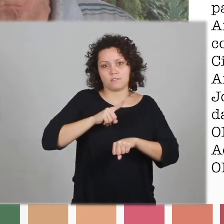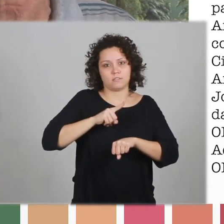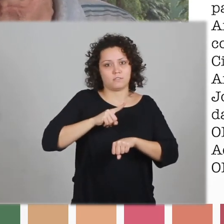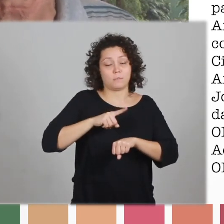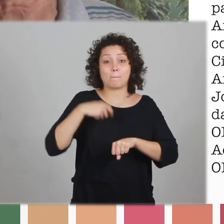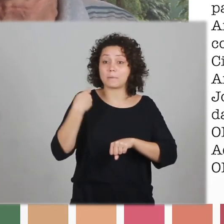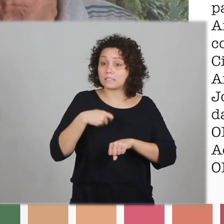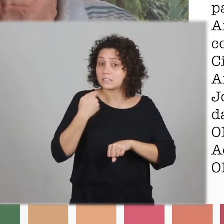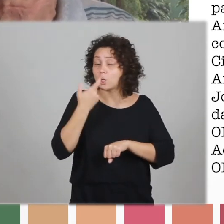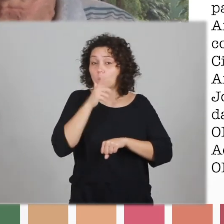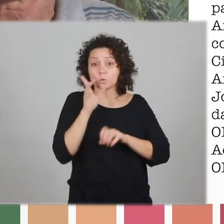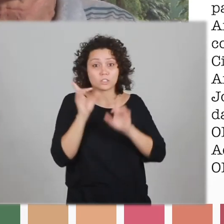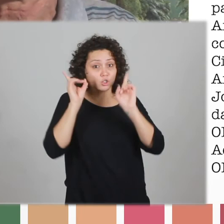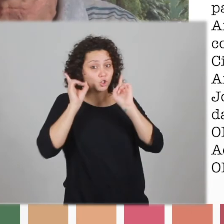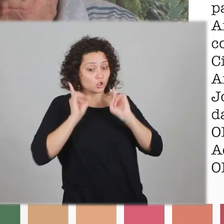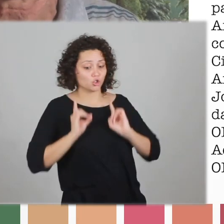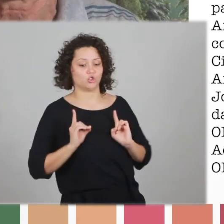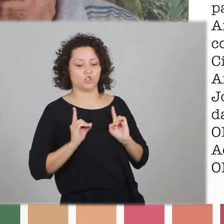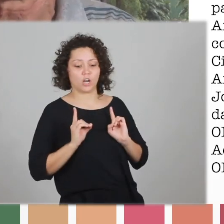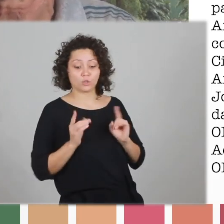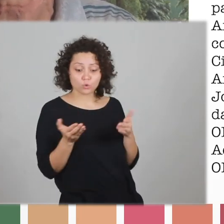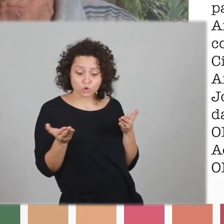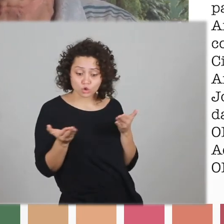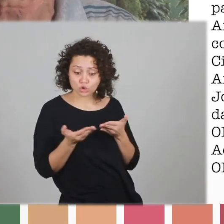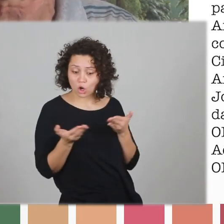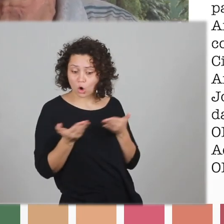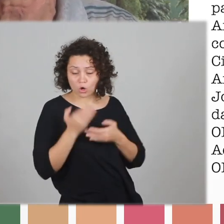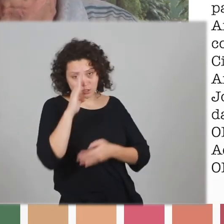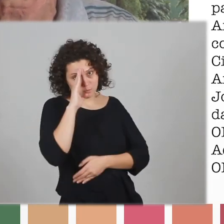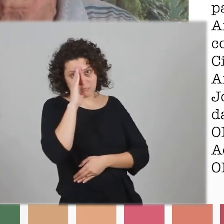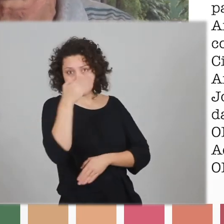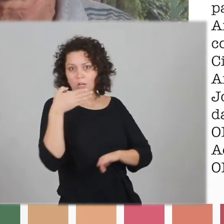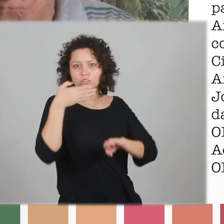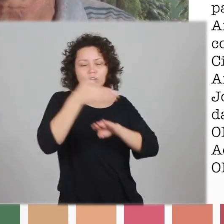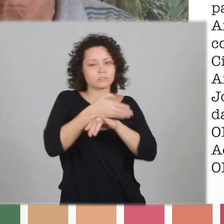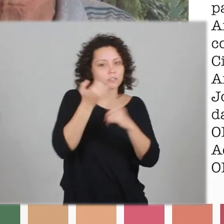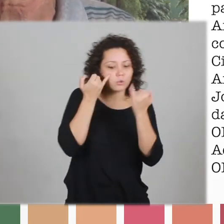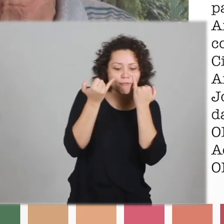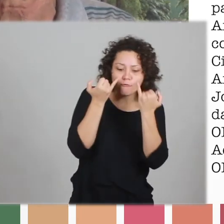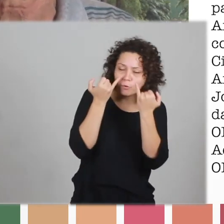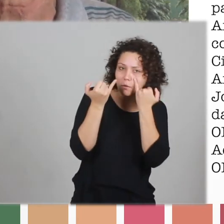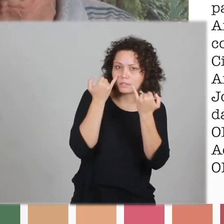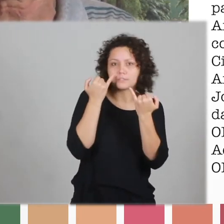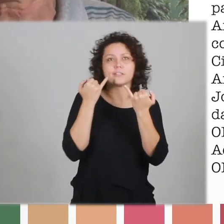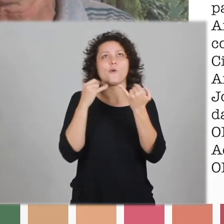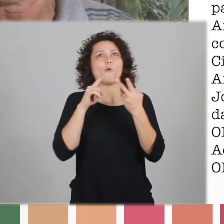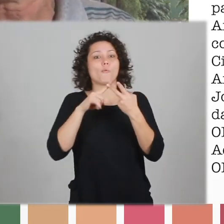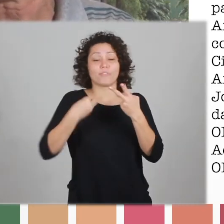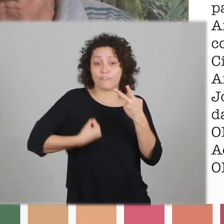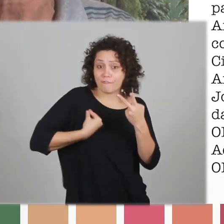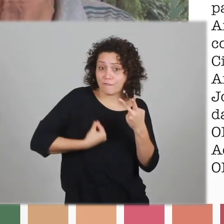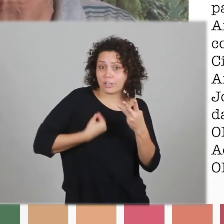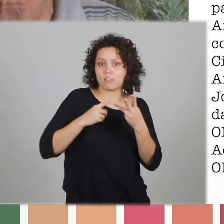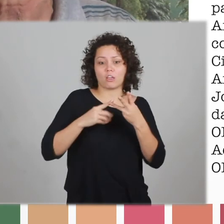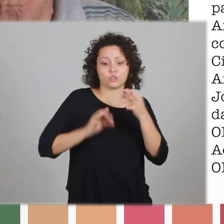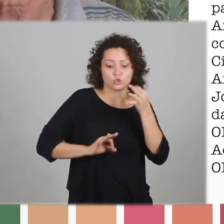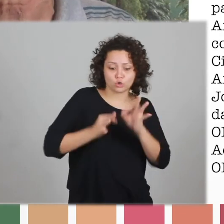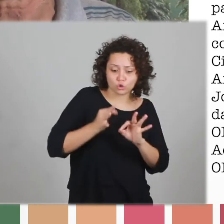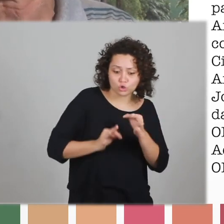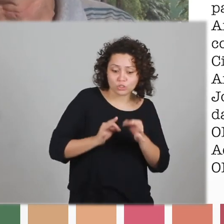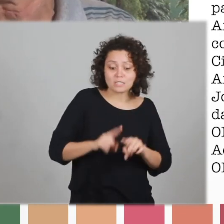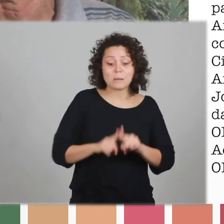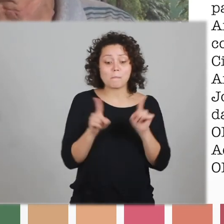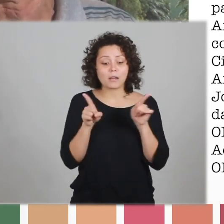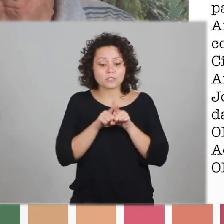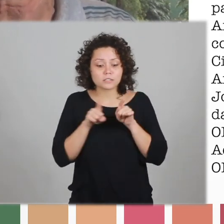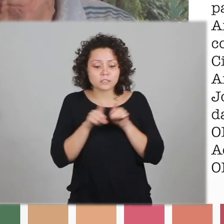à proteção dos direitos, não só os direitos procedimentais, como eu falei, de acesso à informação, à participação e à justiça, mas naquilo que os advogados